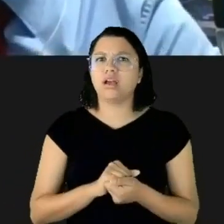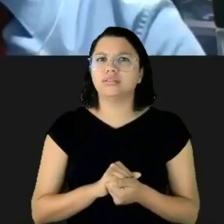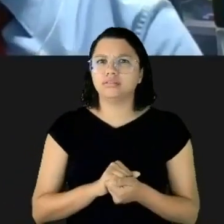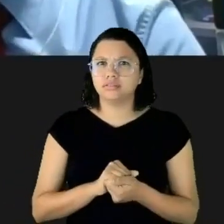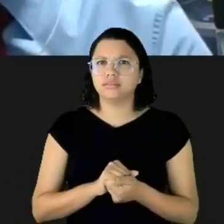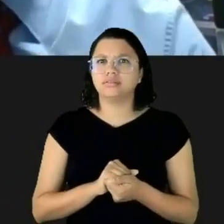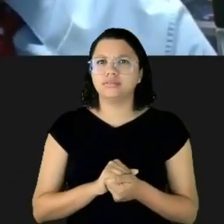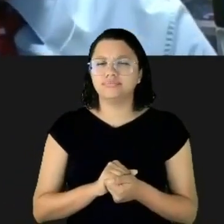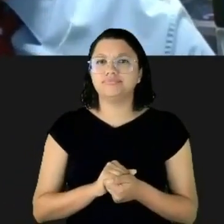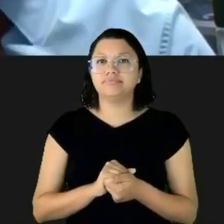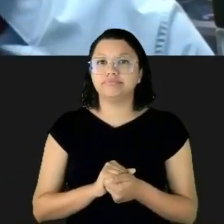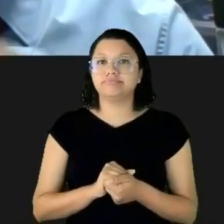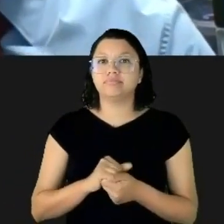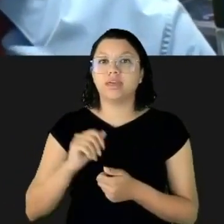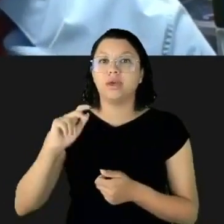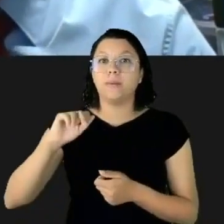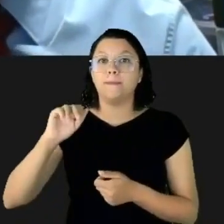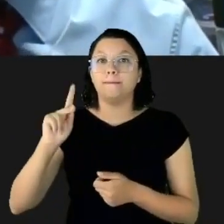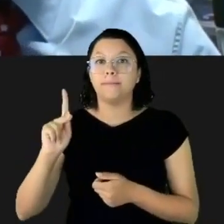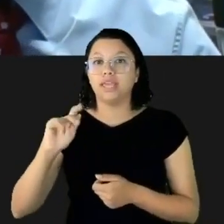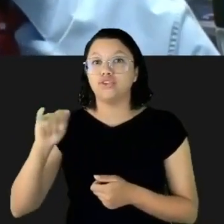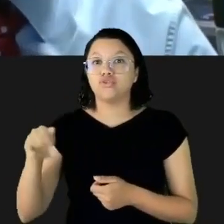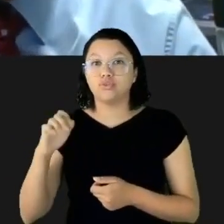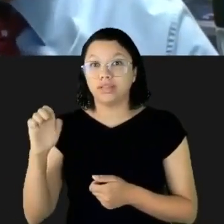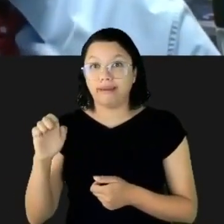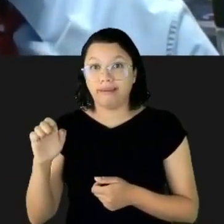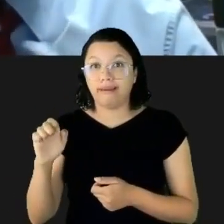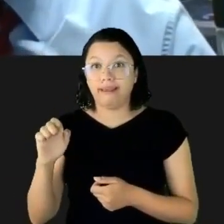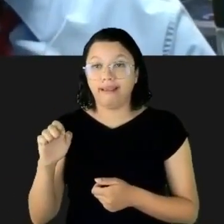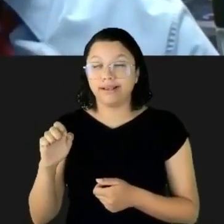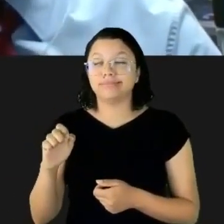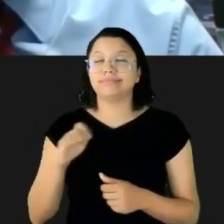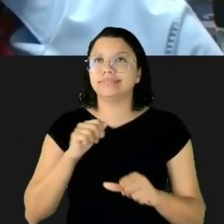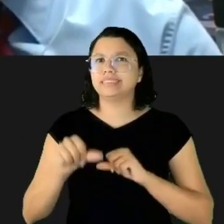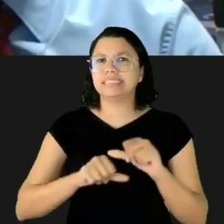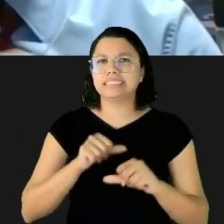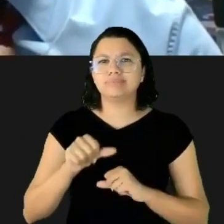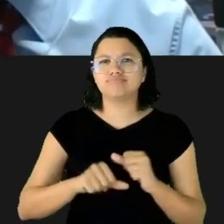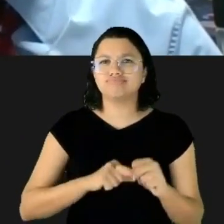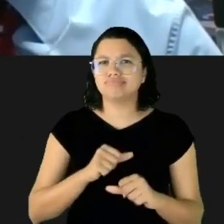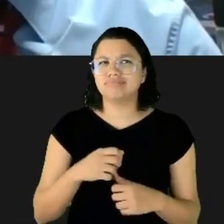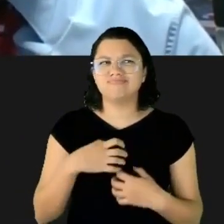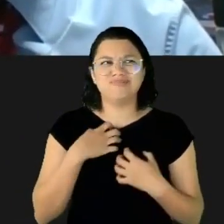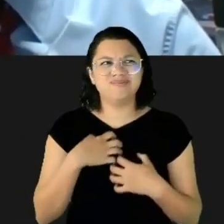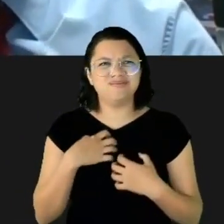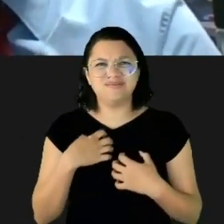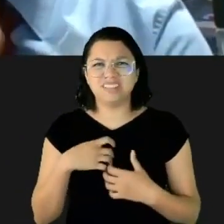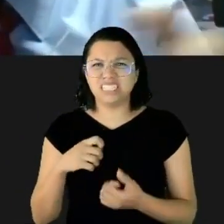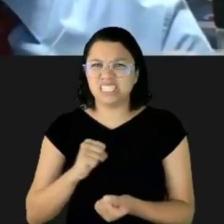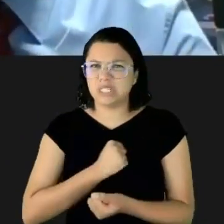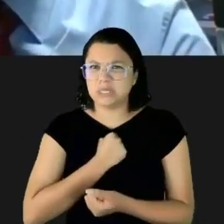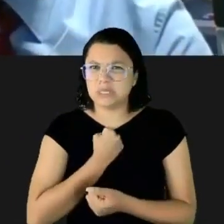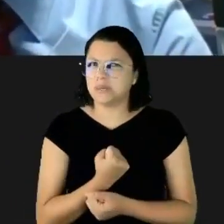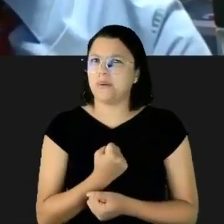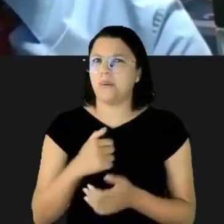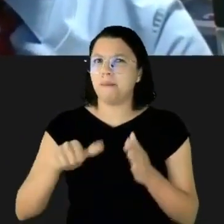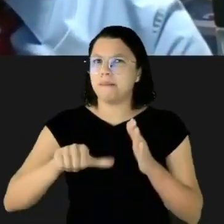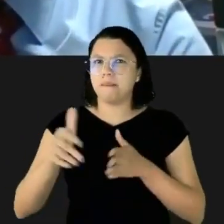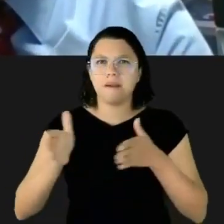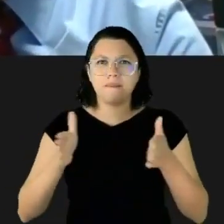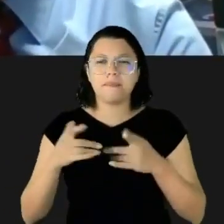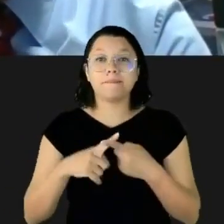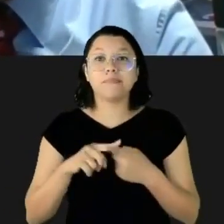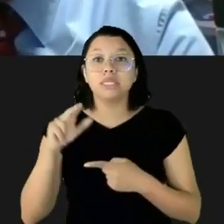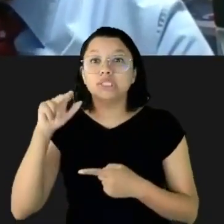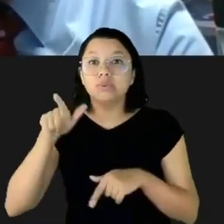XGF para o PJE porque ela trabalhava 20 anos no XGF e ela odiou no primeiro momento